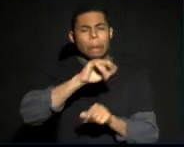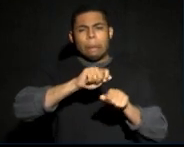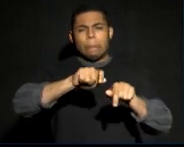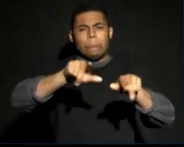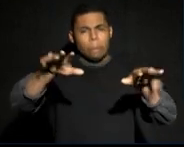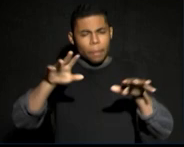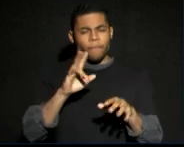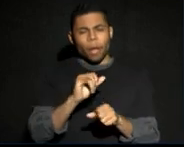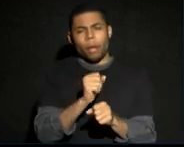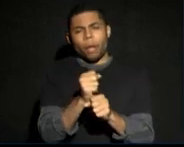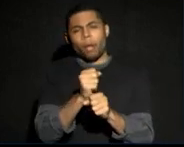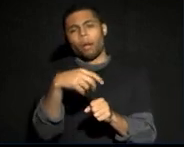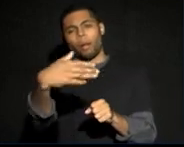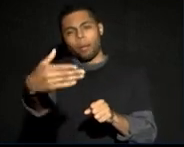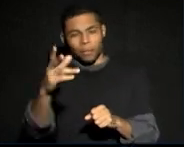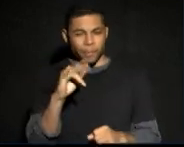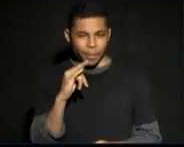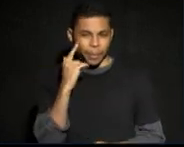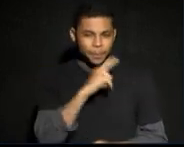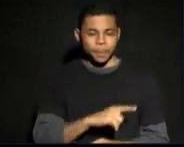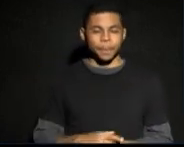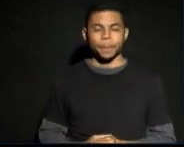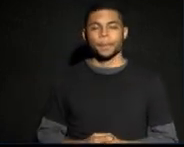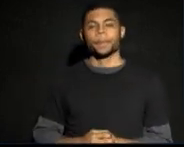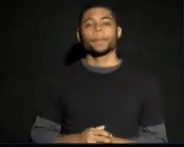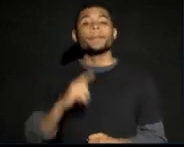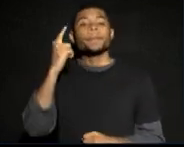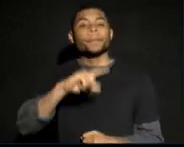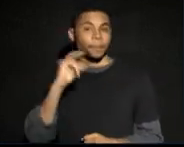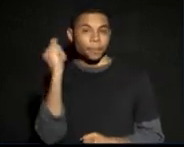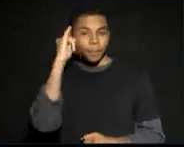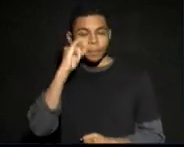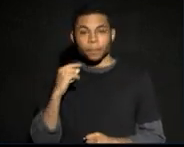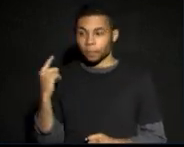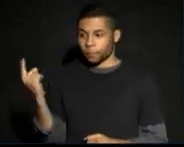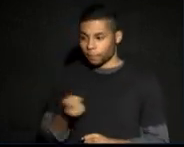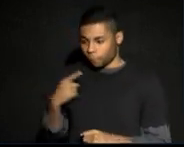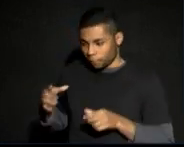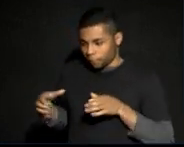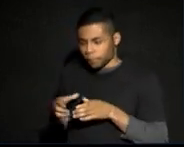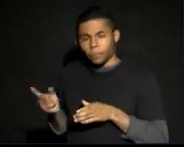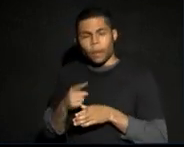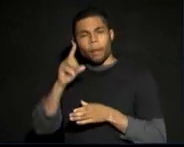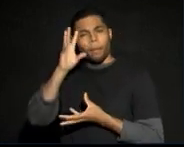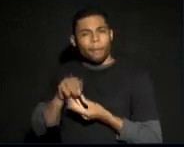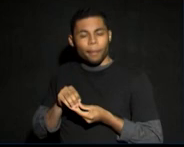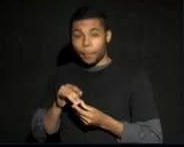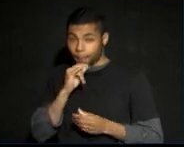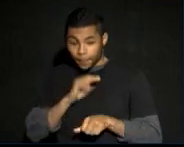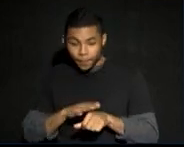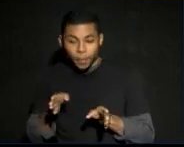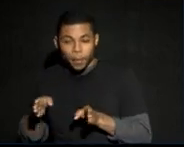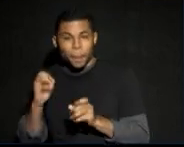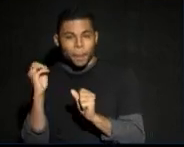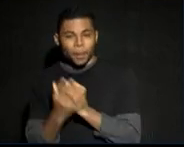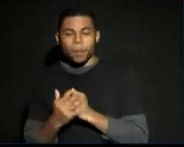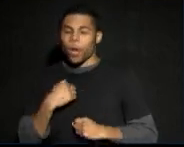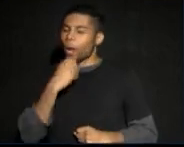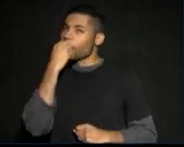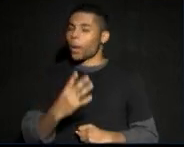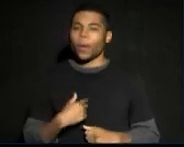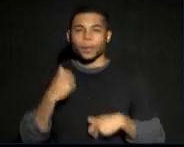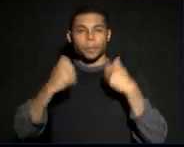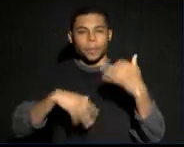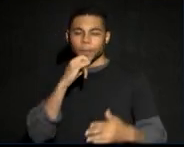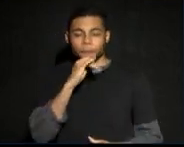sofisticar o longo dos próximos anos e a interessante que a classe política entendeu isso E aí durante a pandemia tem uma anedota que eu